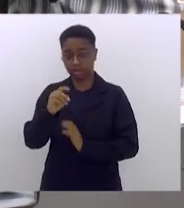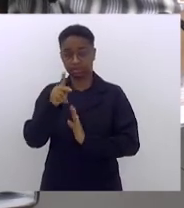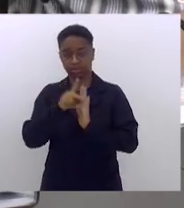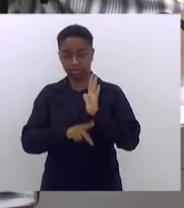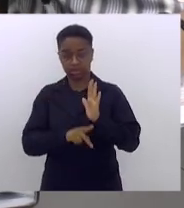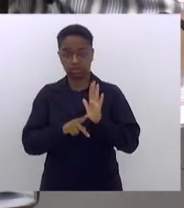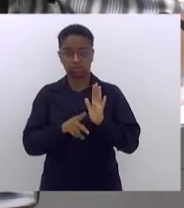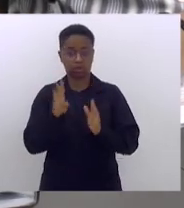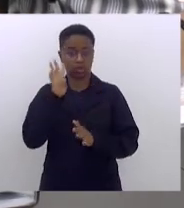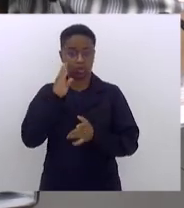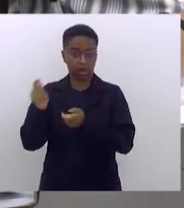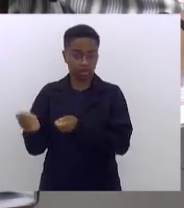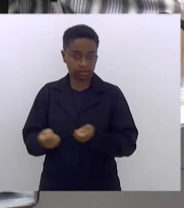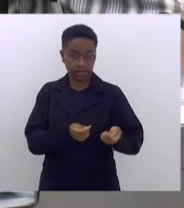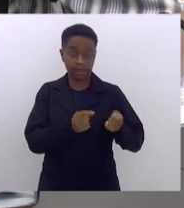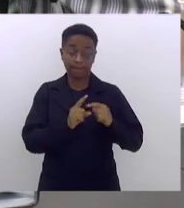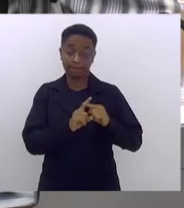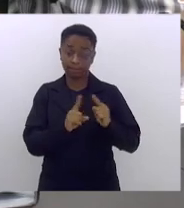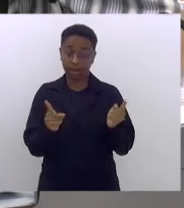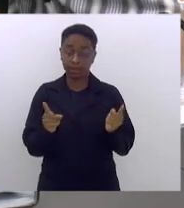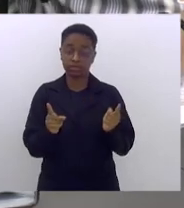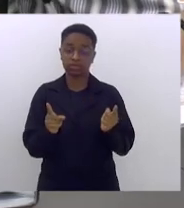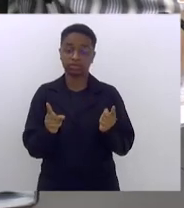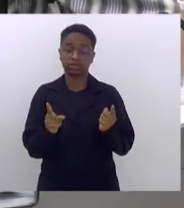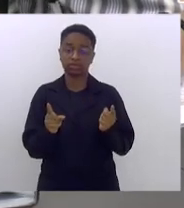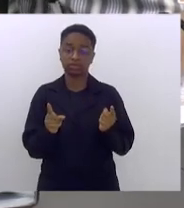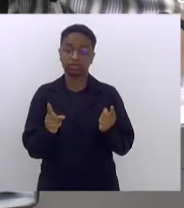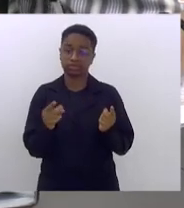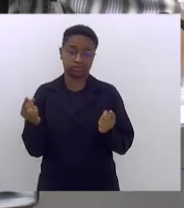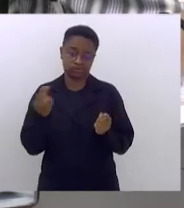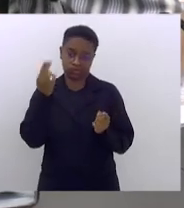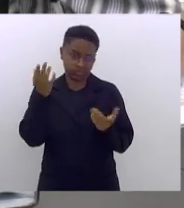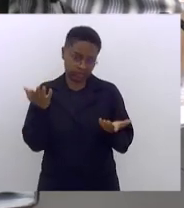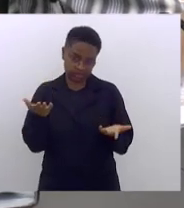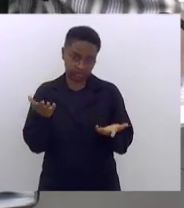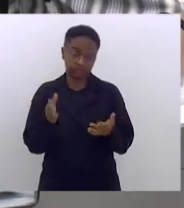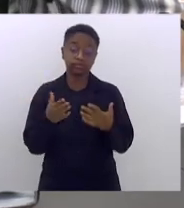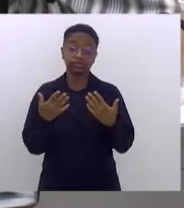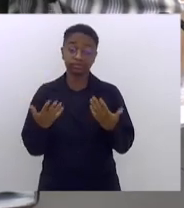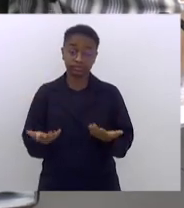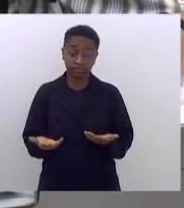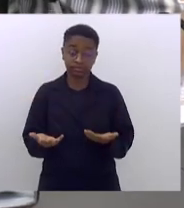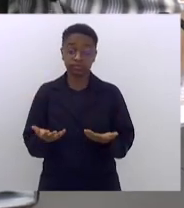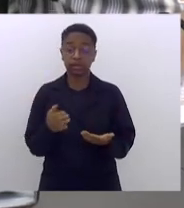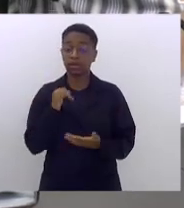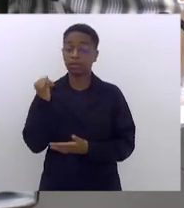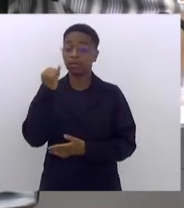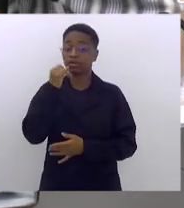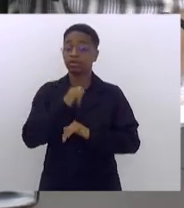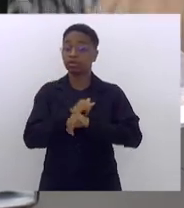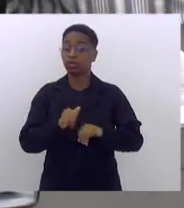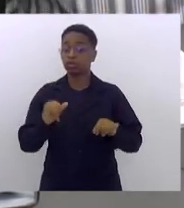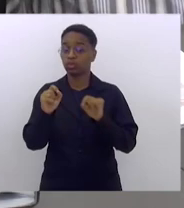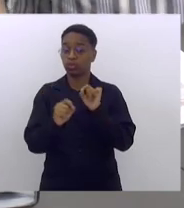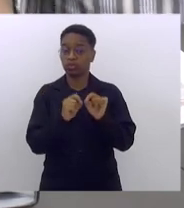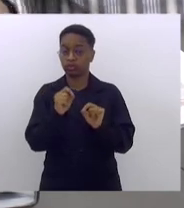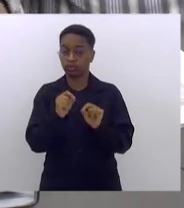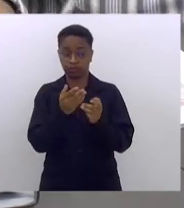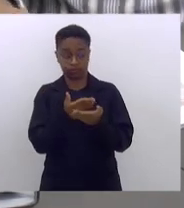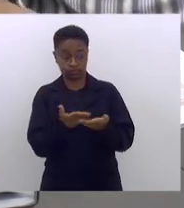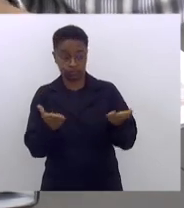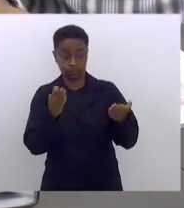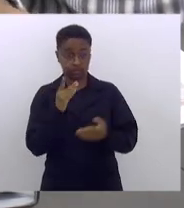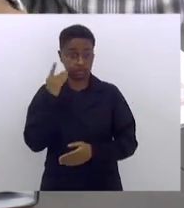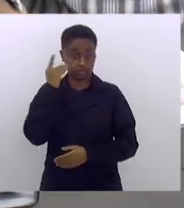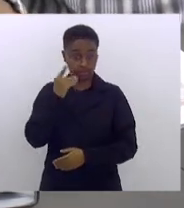assim, a vazão não dá. Então, seria razoável dizer o seguinte, olha, senhoras e senhores